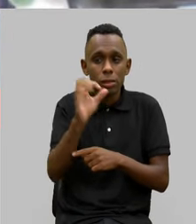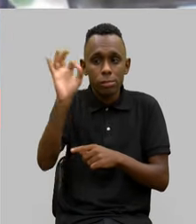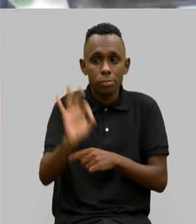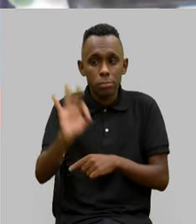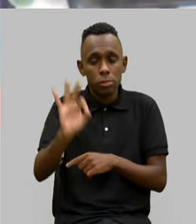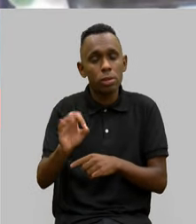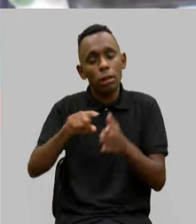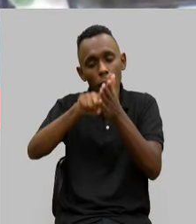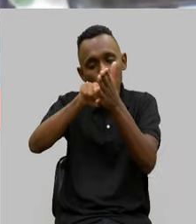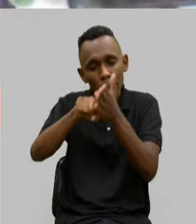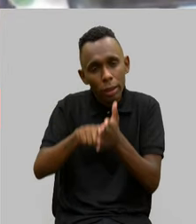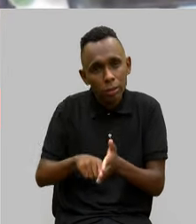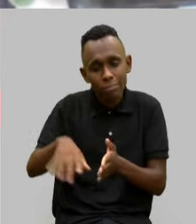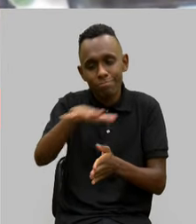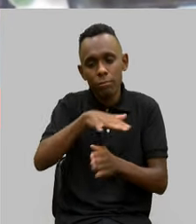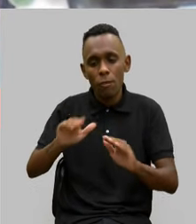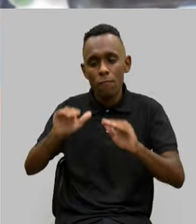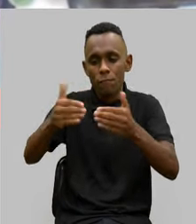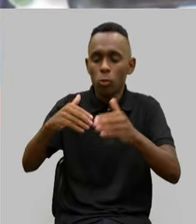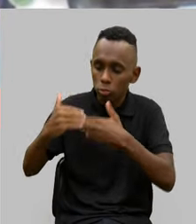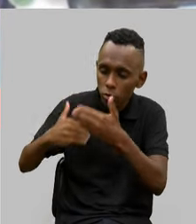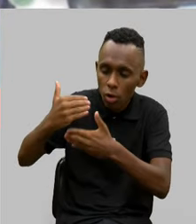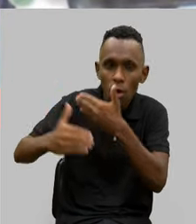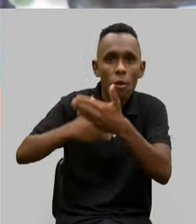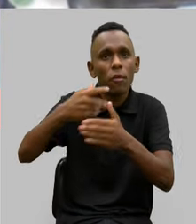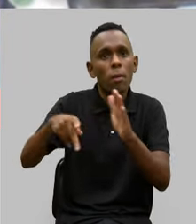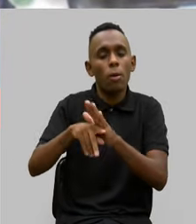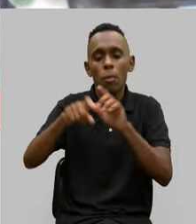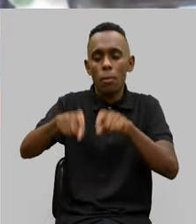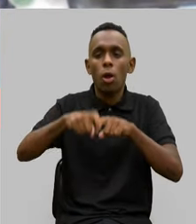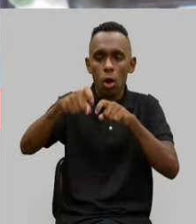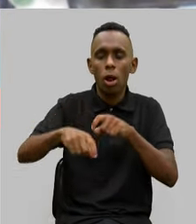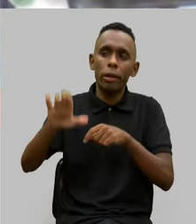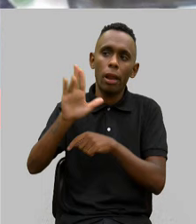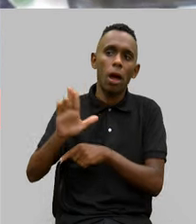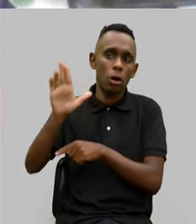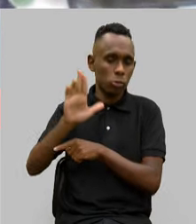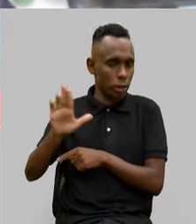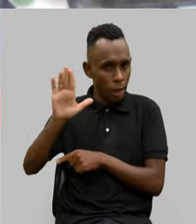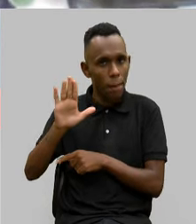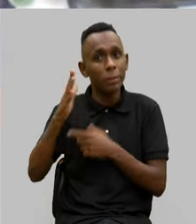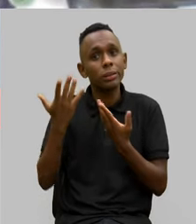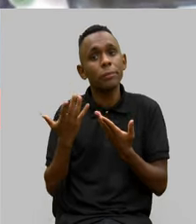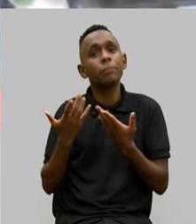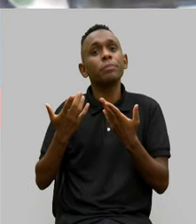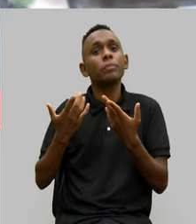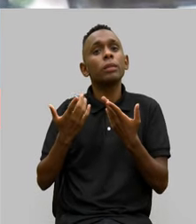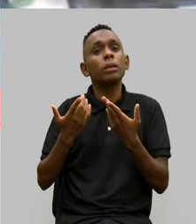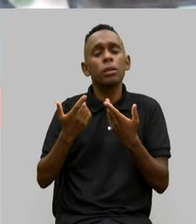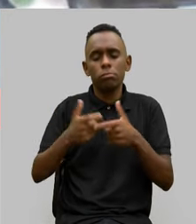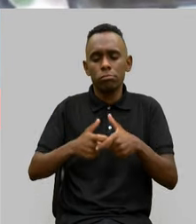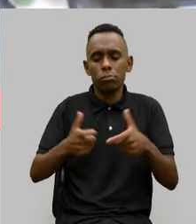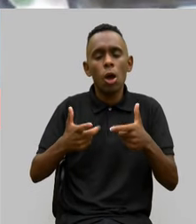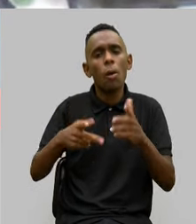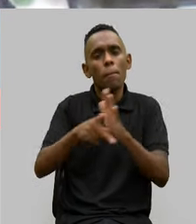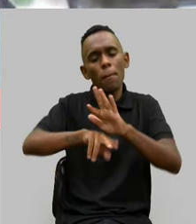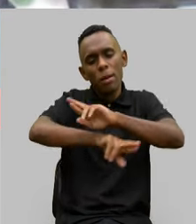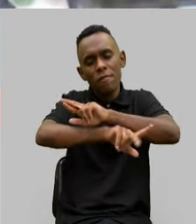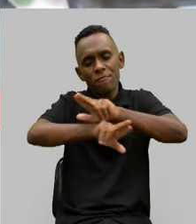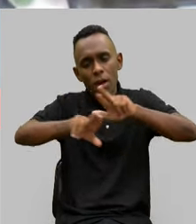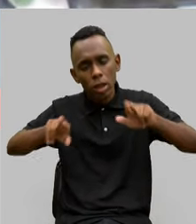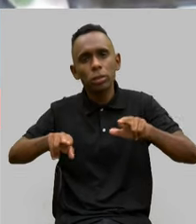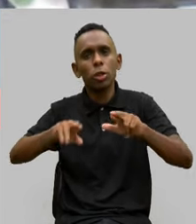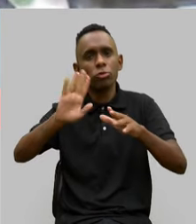das pesquisas são focadas no desenvolvimento agronômico da cultura da cannabis e dada ao grande número de variedades já